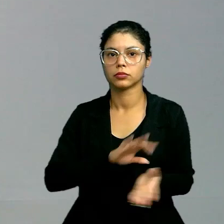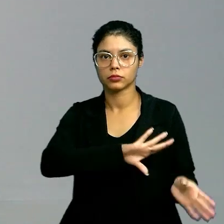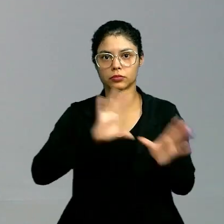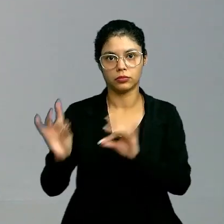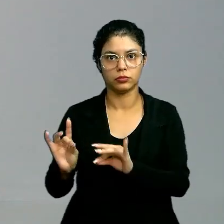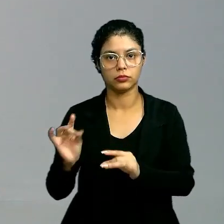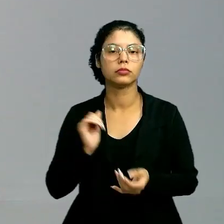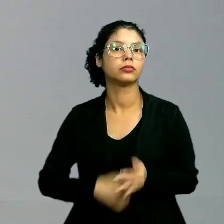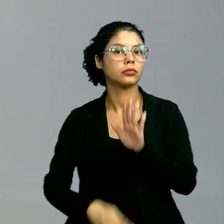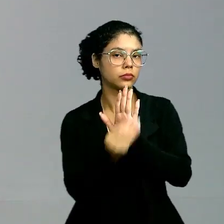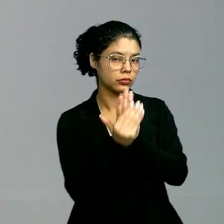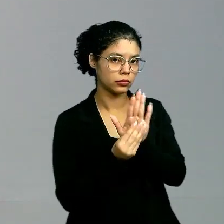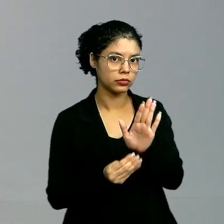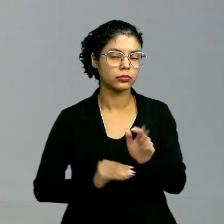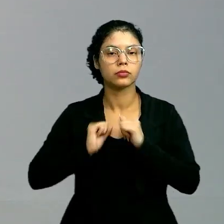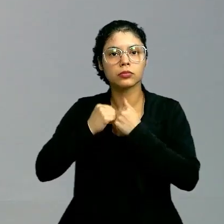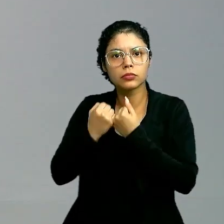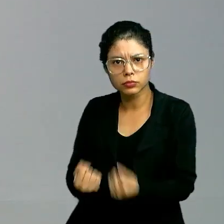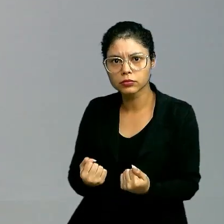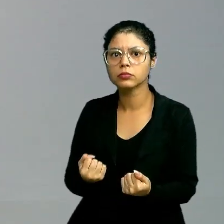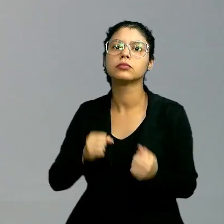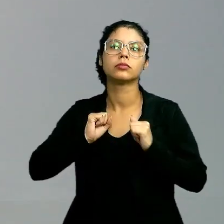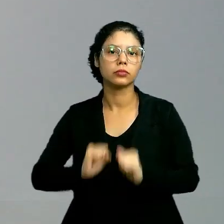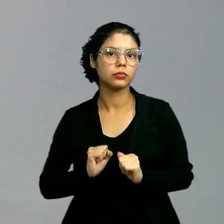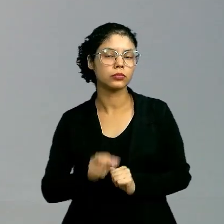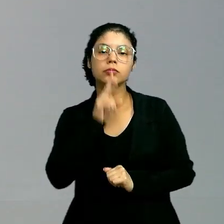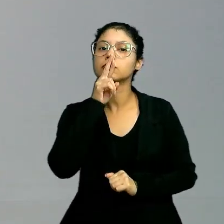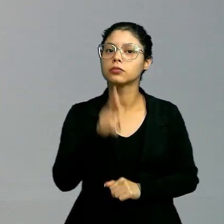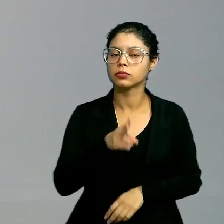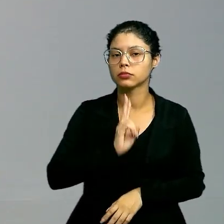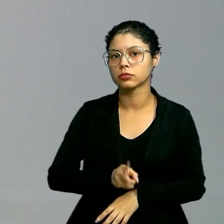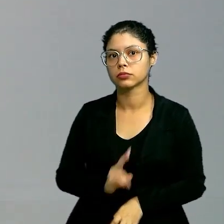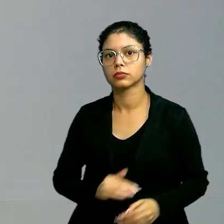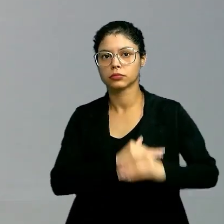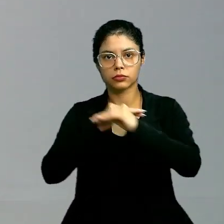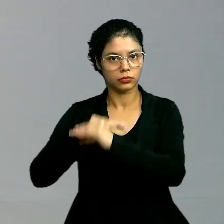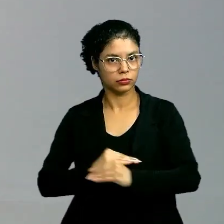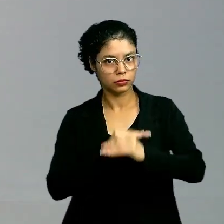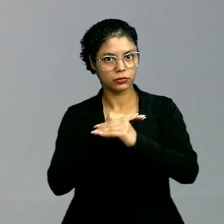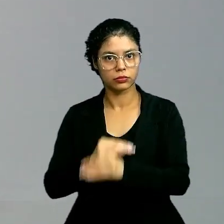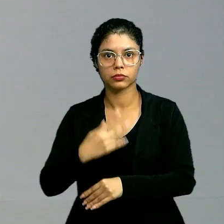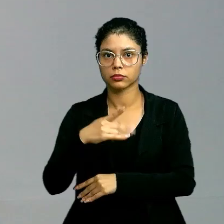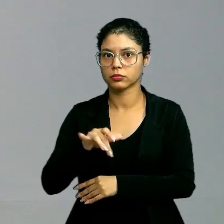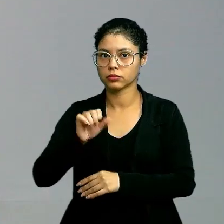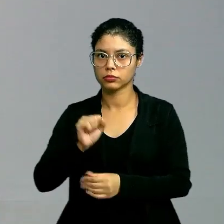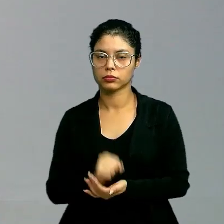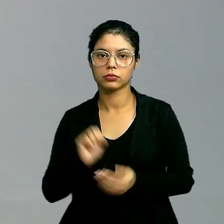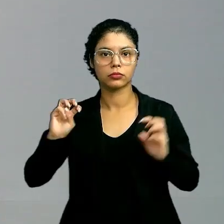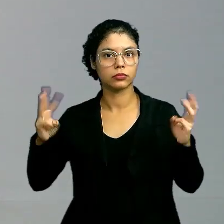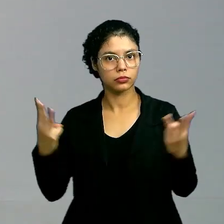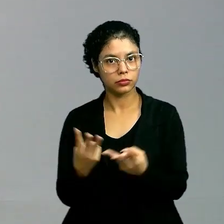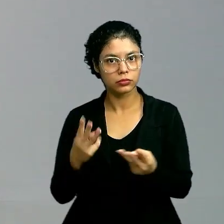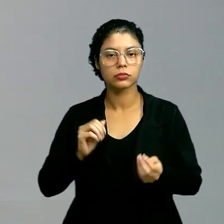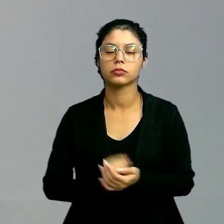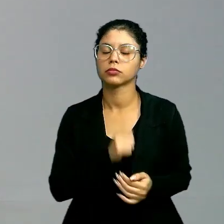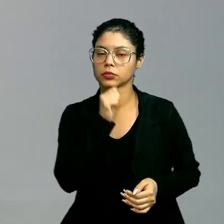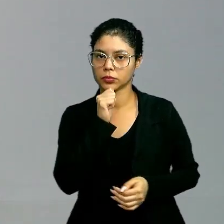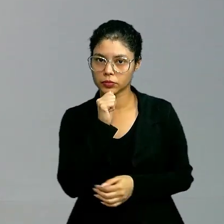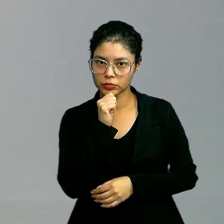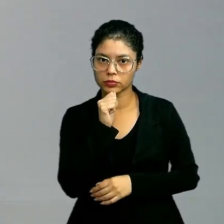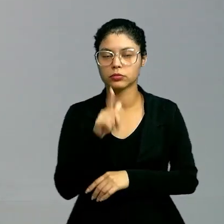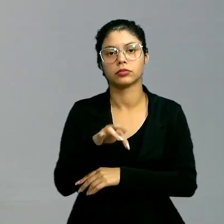relevarmos o fato de que o peso ele pode ser calculado também da mesma forma, o peso será igual a massa vezes a